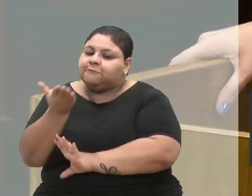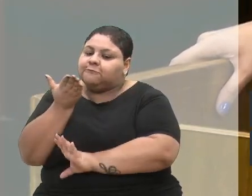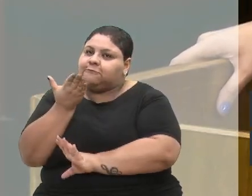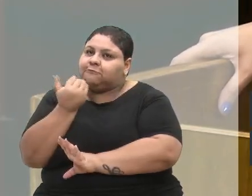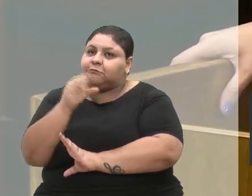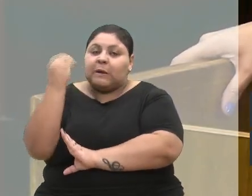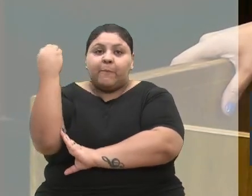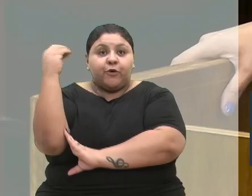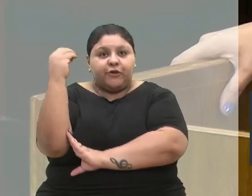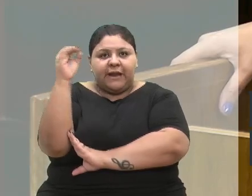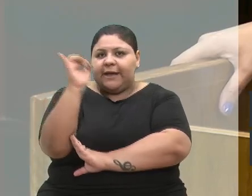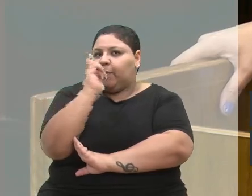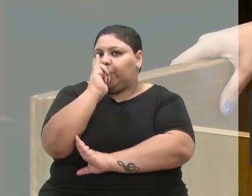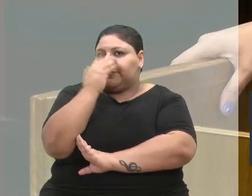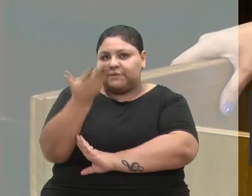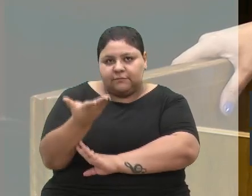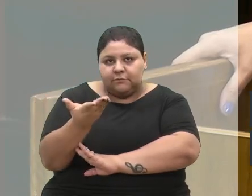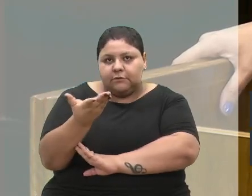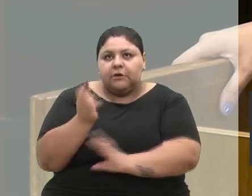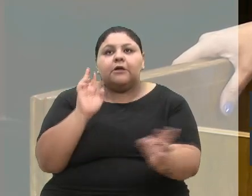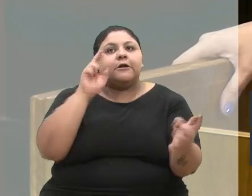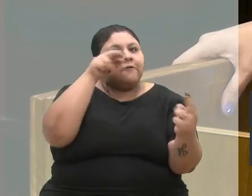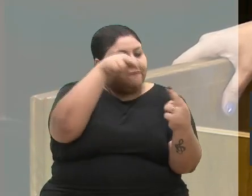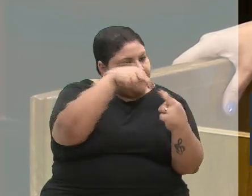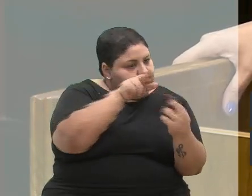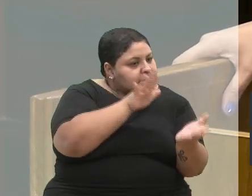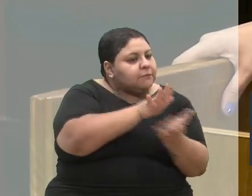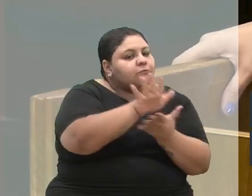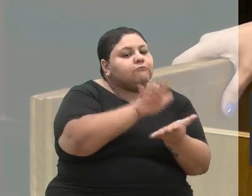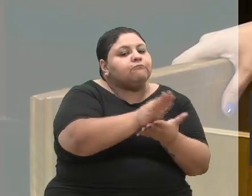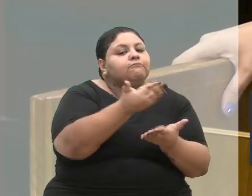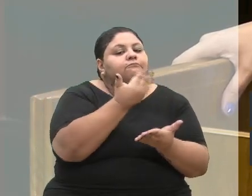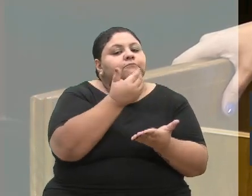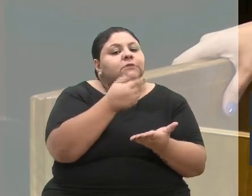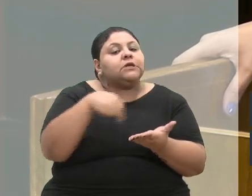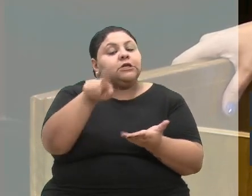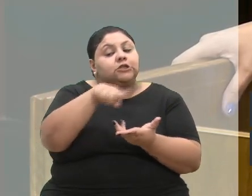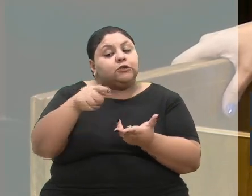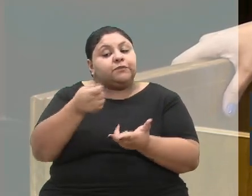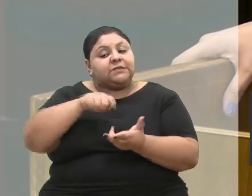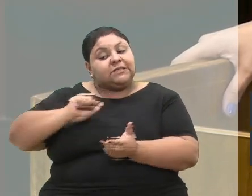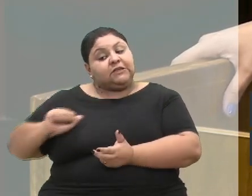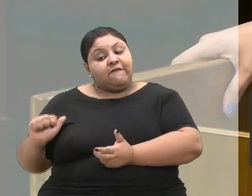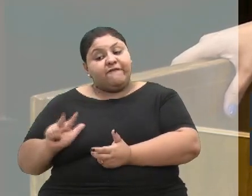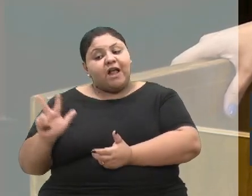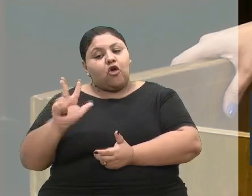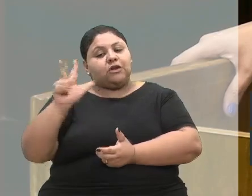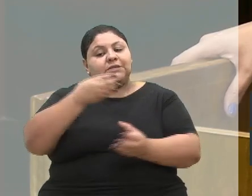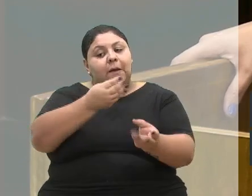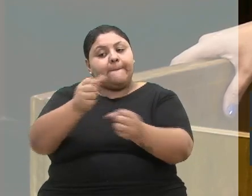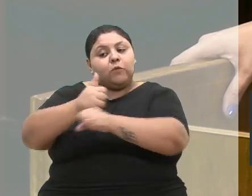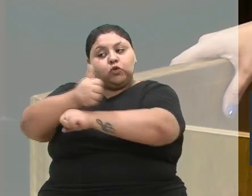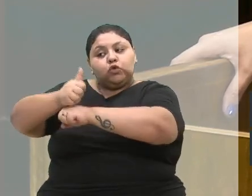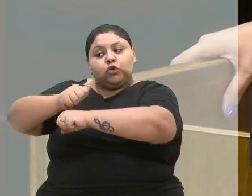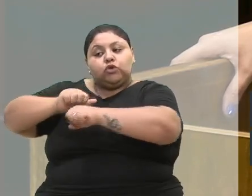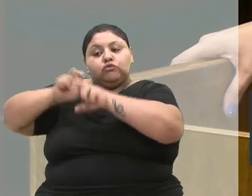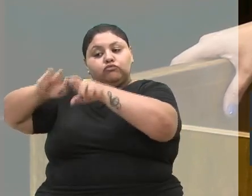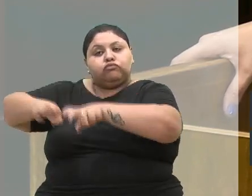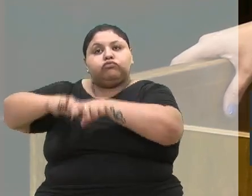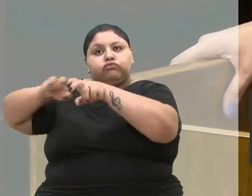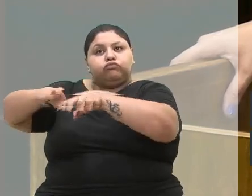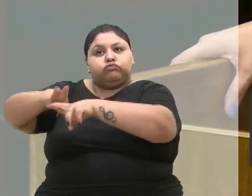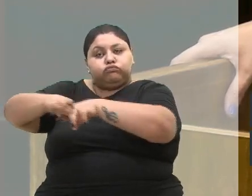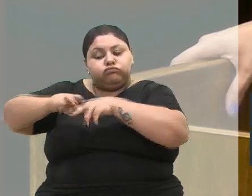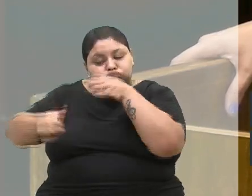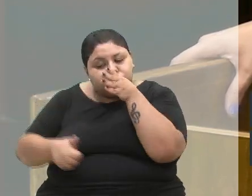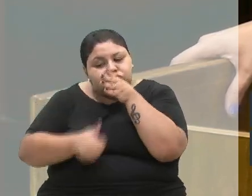por exemplo, né? Então, a gente é referência na produção de alimento. Então, a gente precisa valorizar muito os agricultores e, por isso, a gente está aí